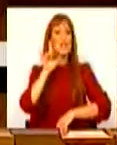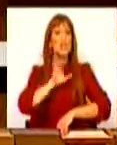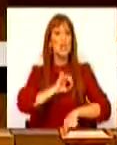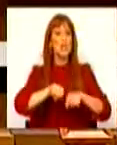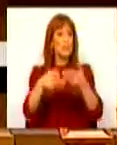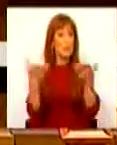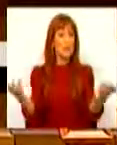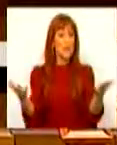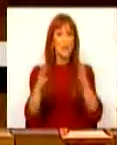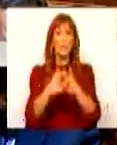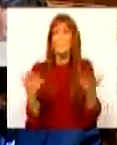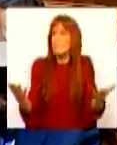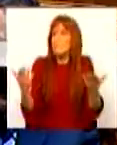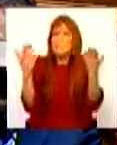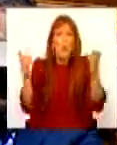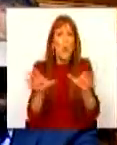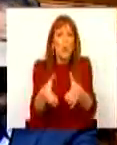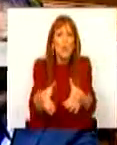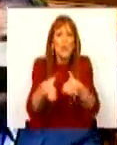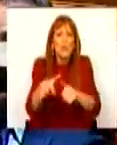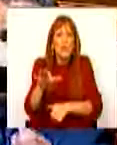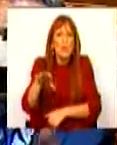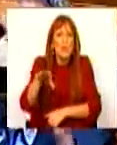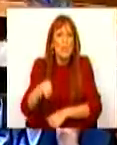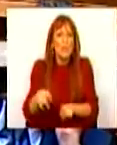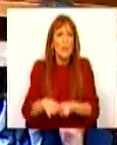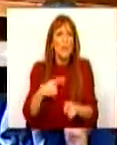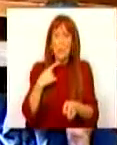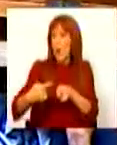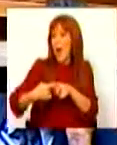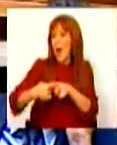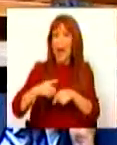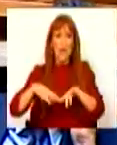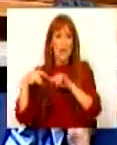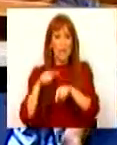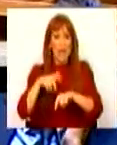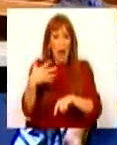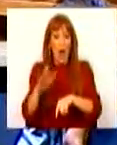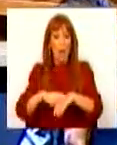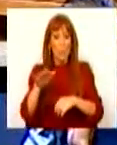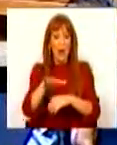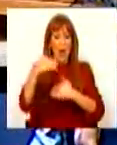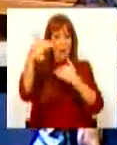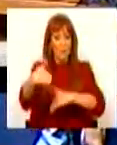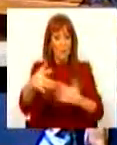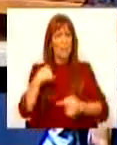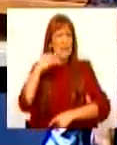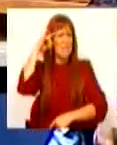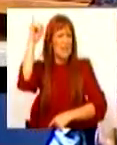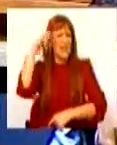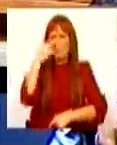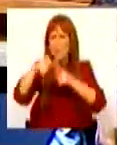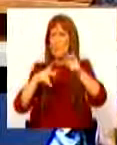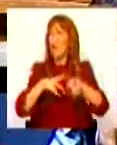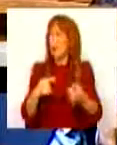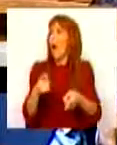senhores e senhores deputados. Bom, o grupo parlamentar do Partido Socialista está muito entusiasmado com este debate da atualidade sobre a bitola e imaginamos que o povo português